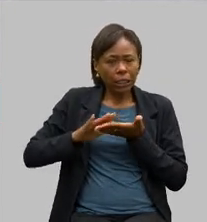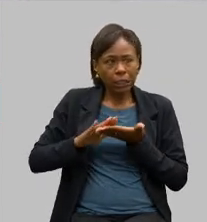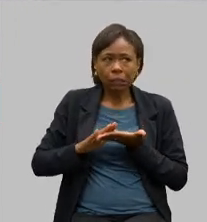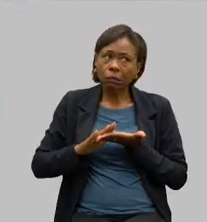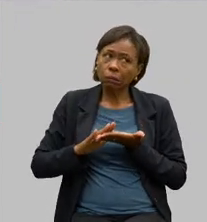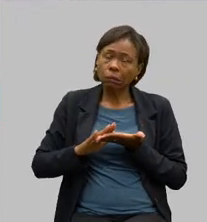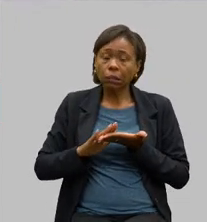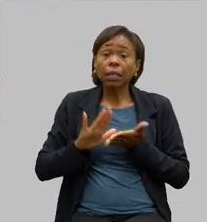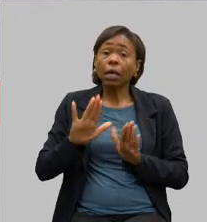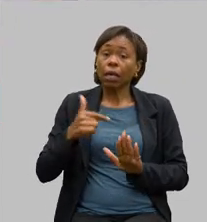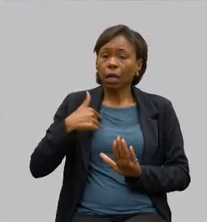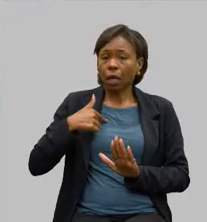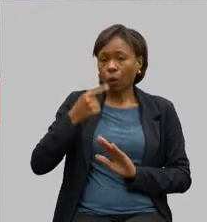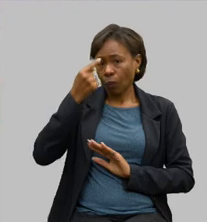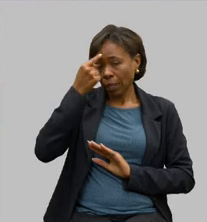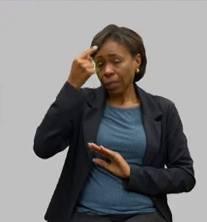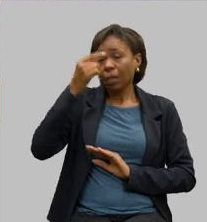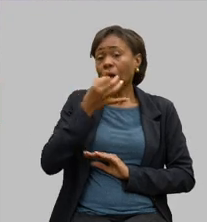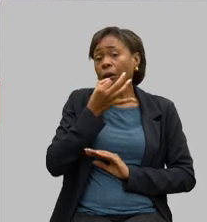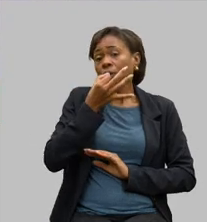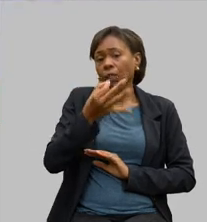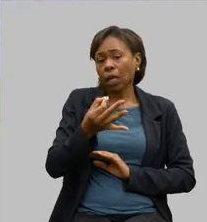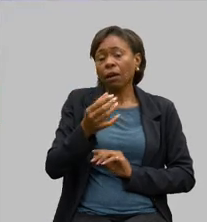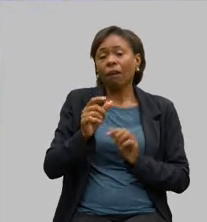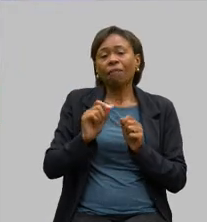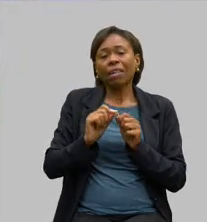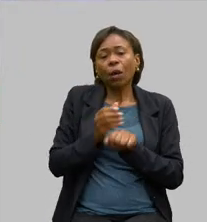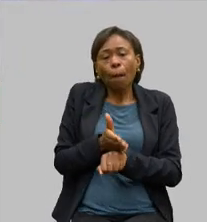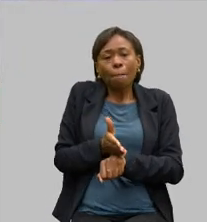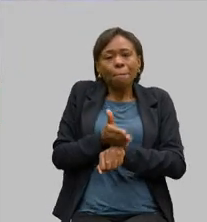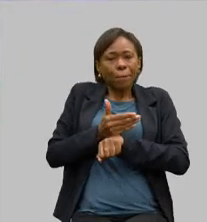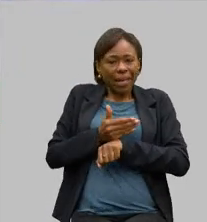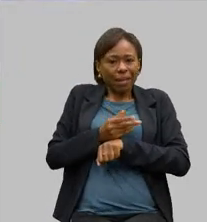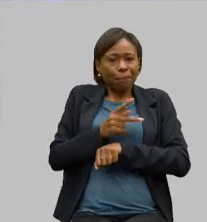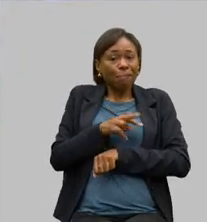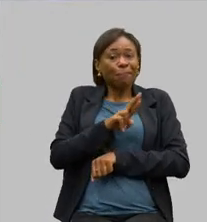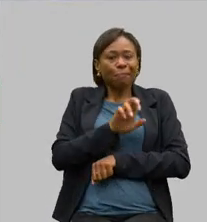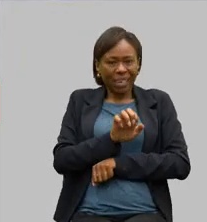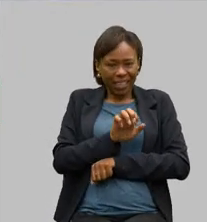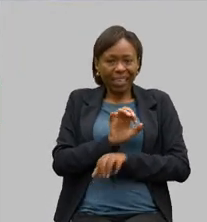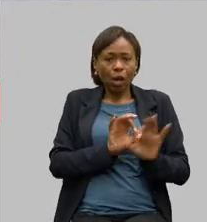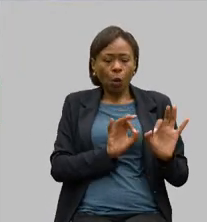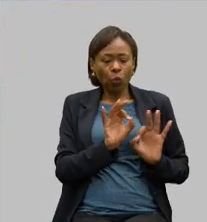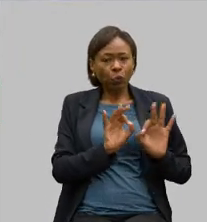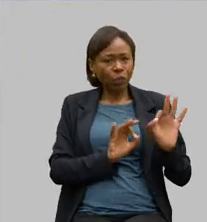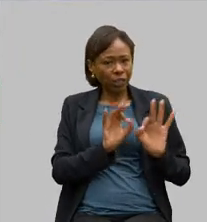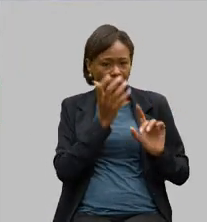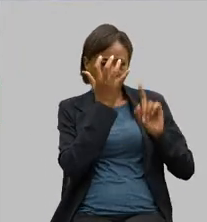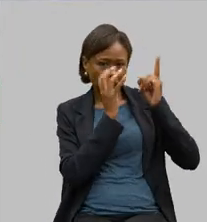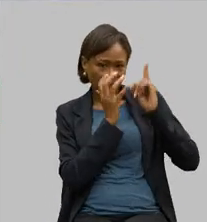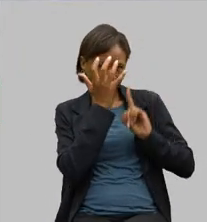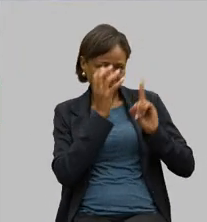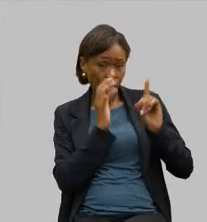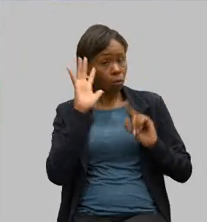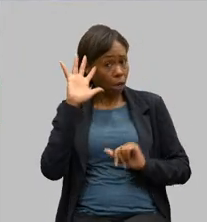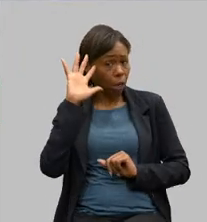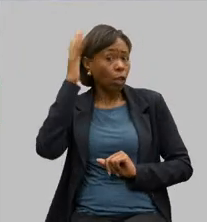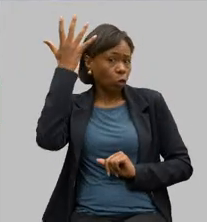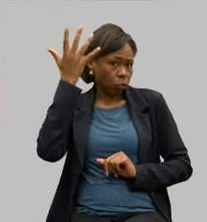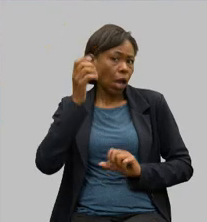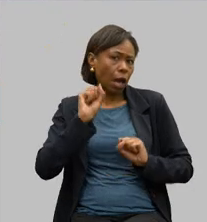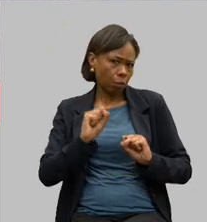uma uma pré-produção do carnaval que aí a gente começa a resolver isso e dar segurança para todo mundo para um ano de